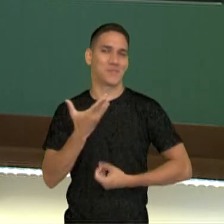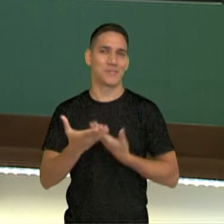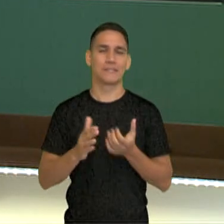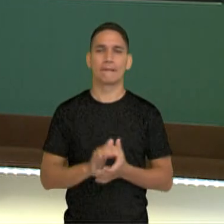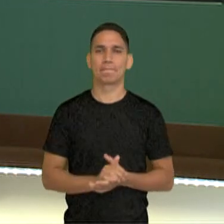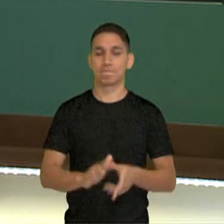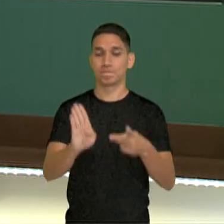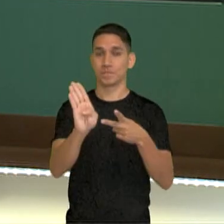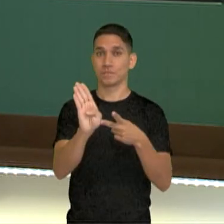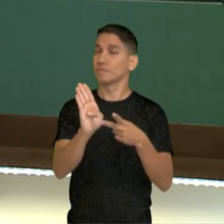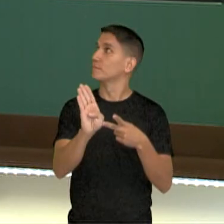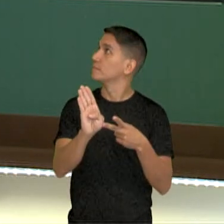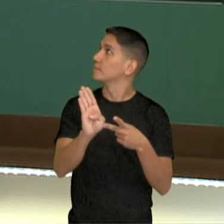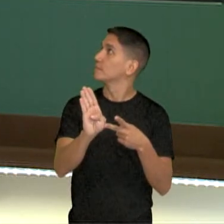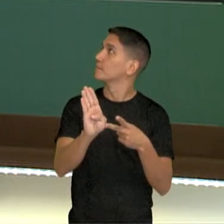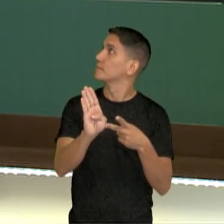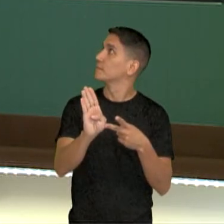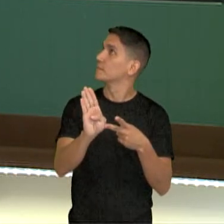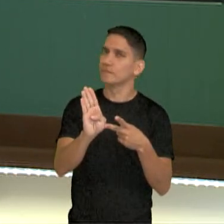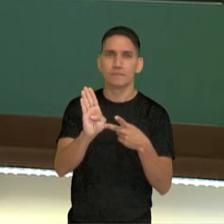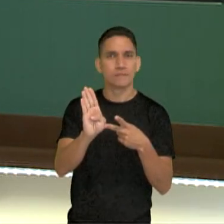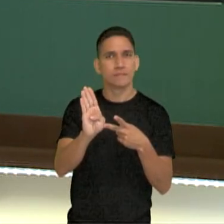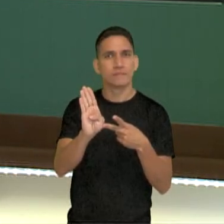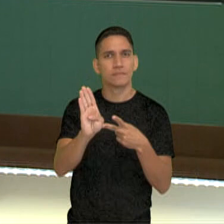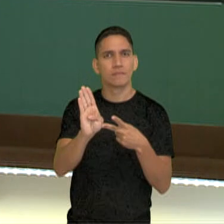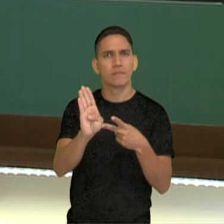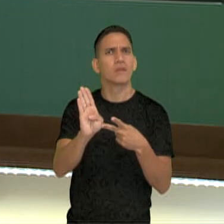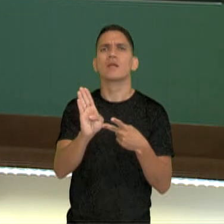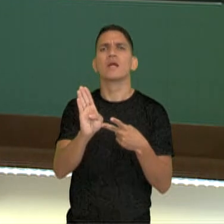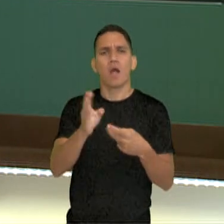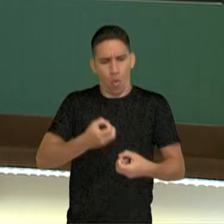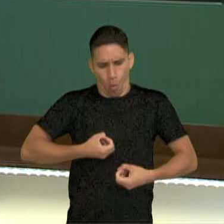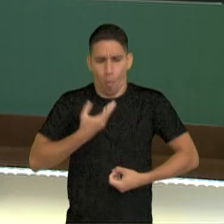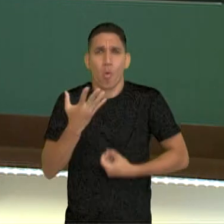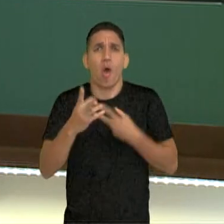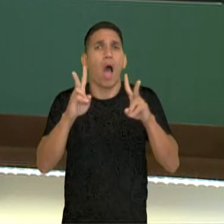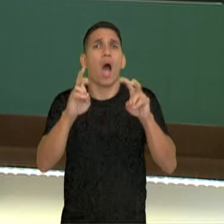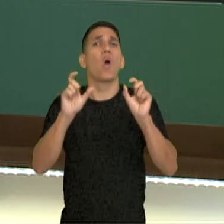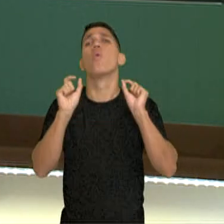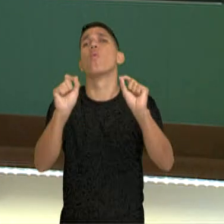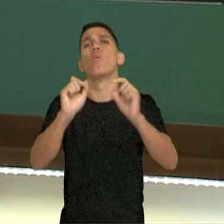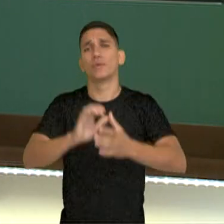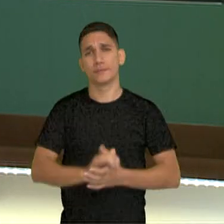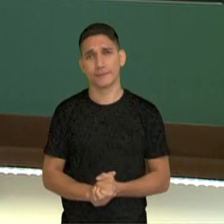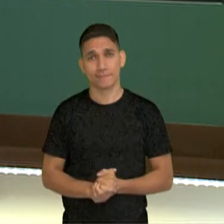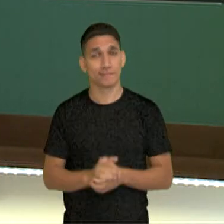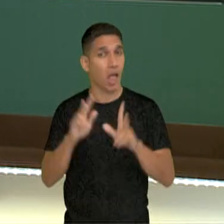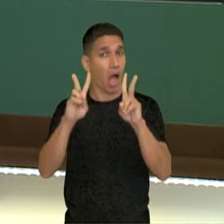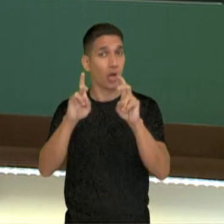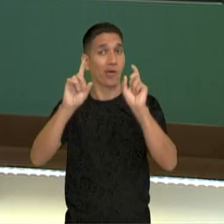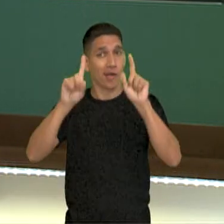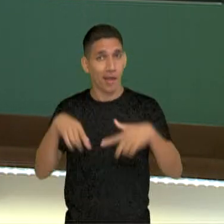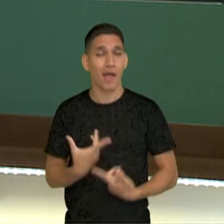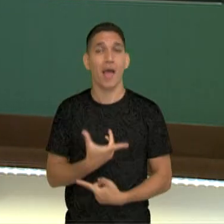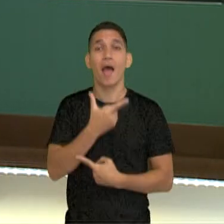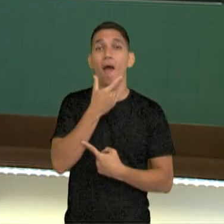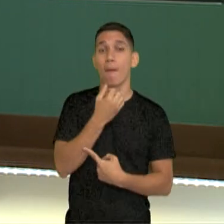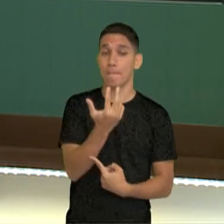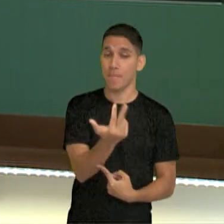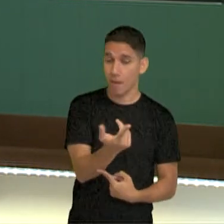poema. E what is the poem about? O poema está falando sobre o quê? It's about brothers